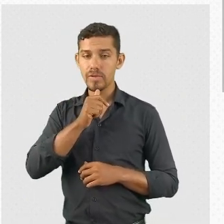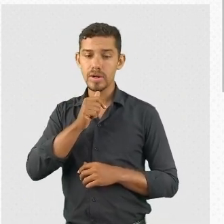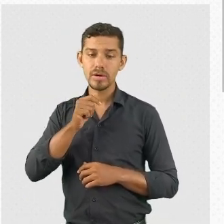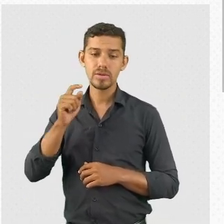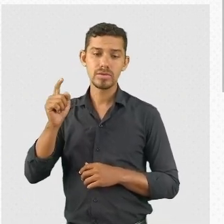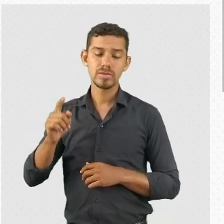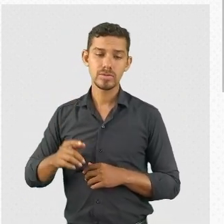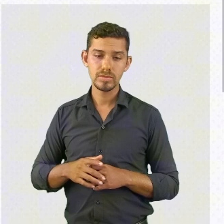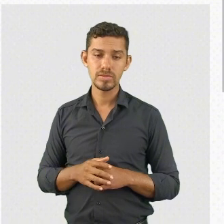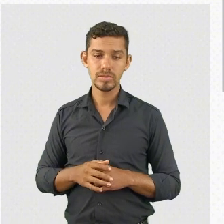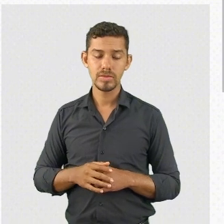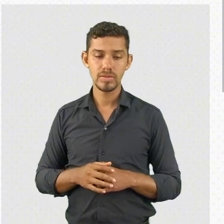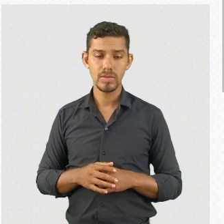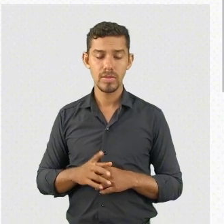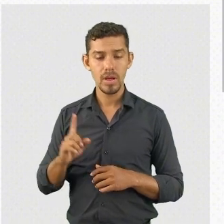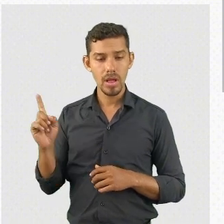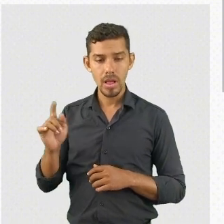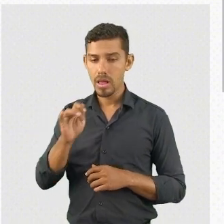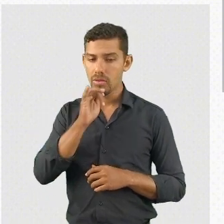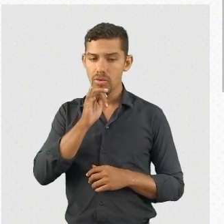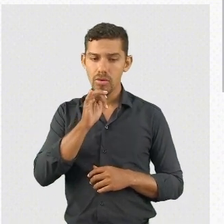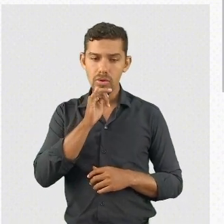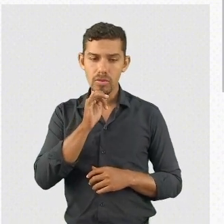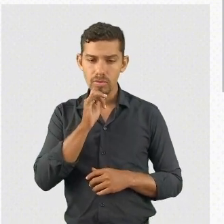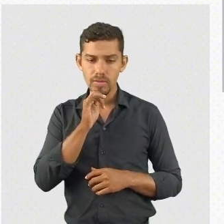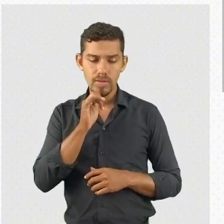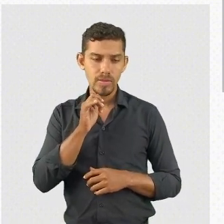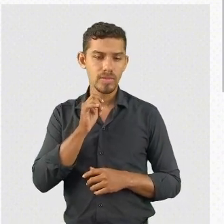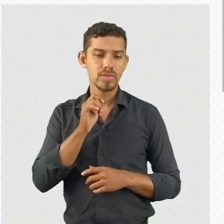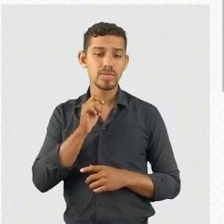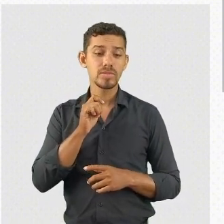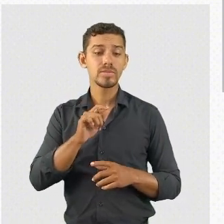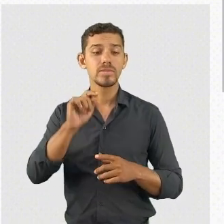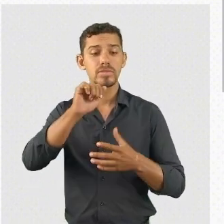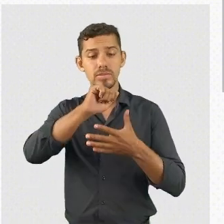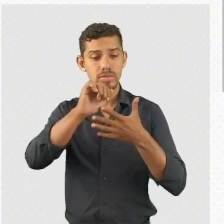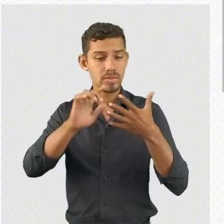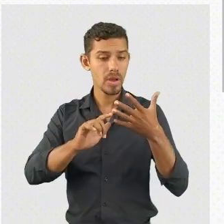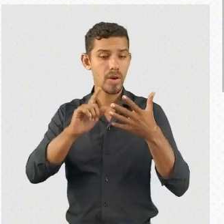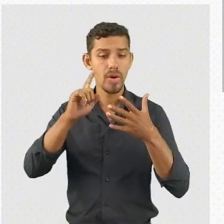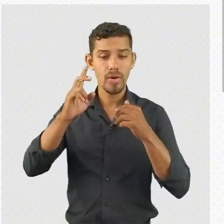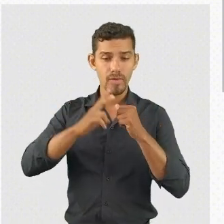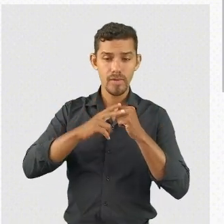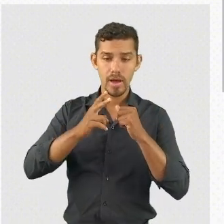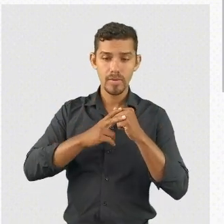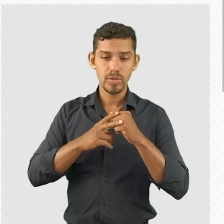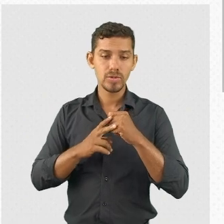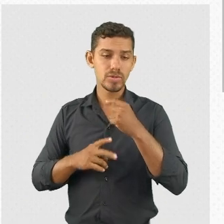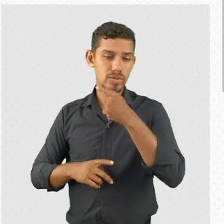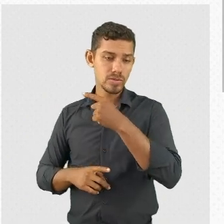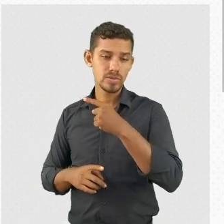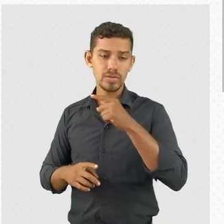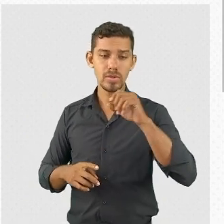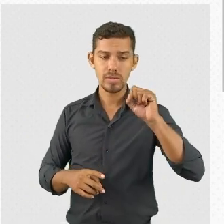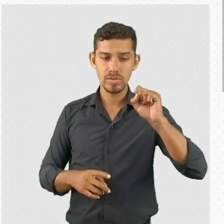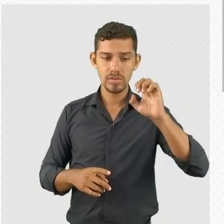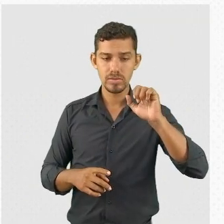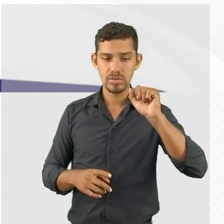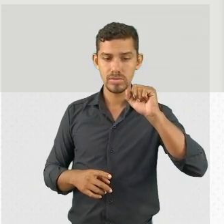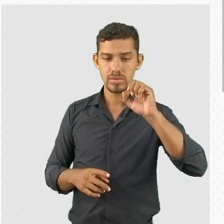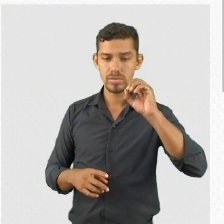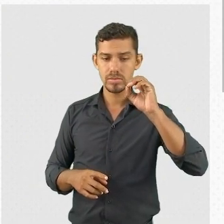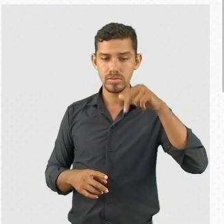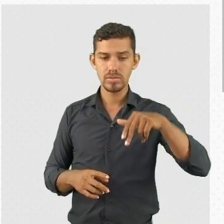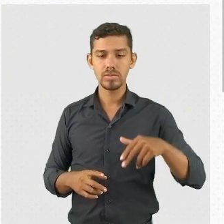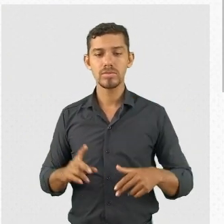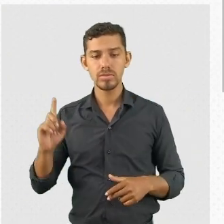apresentado, marque a alternativa que apresenta o significado do verbo season. Eu comentei isso durante a aula com